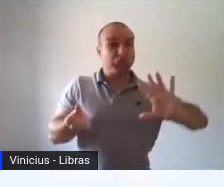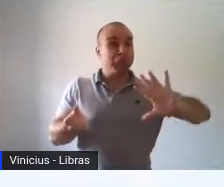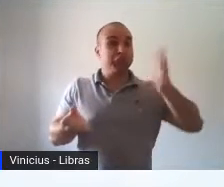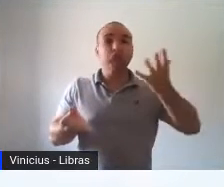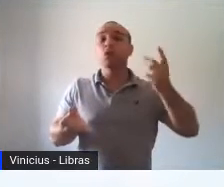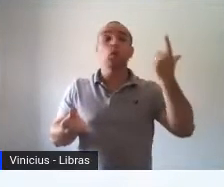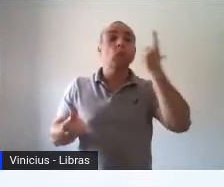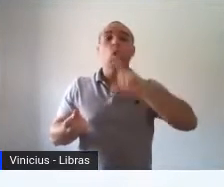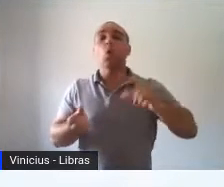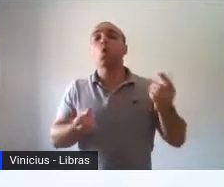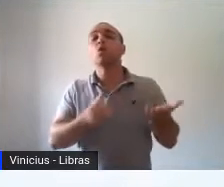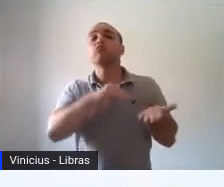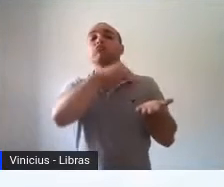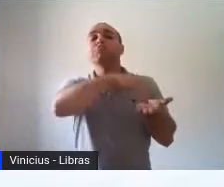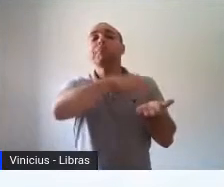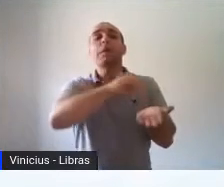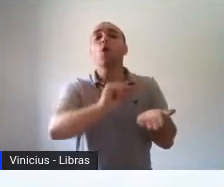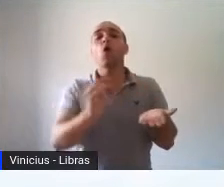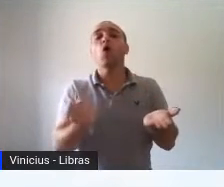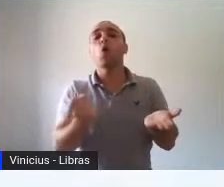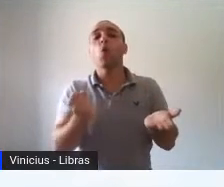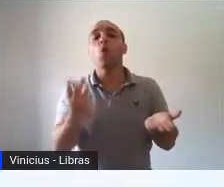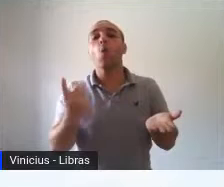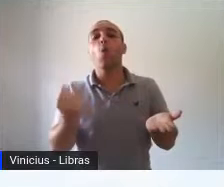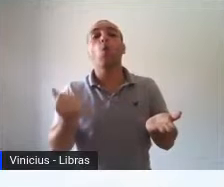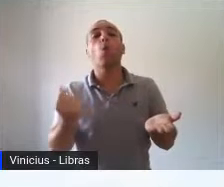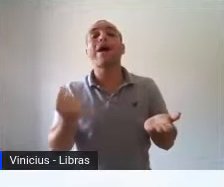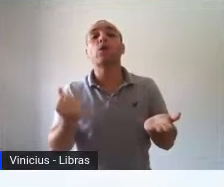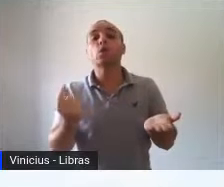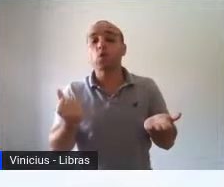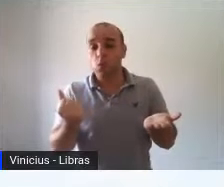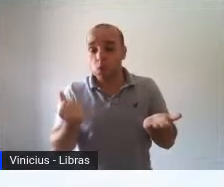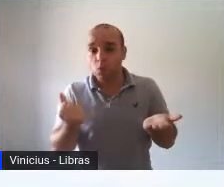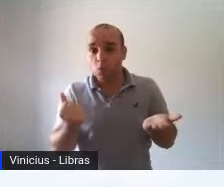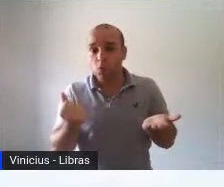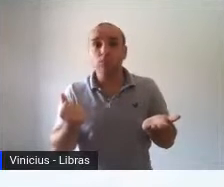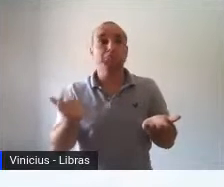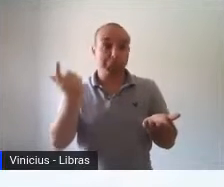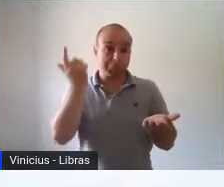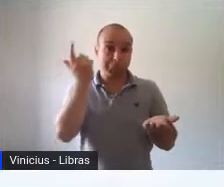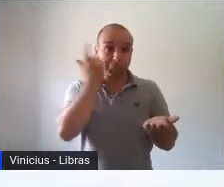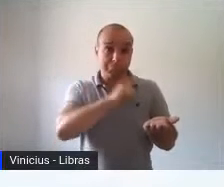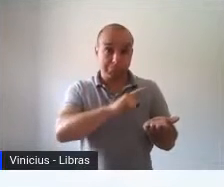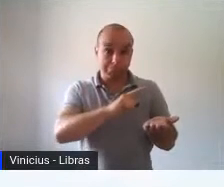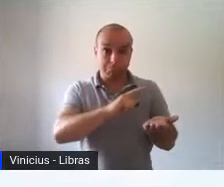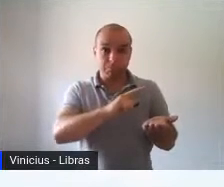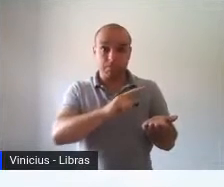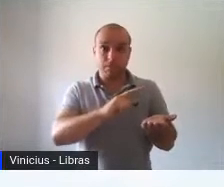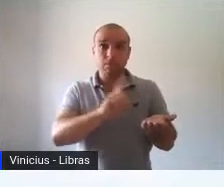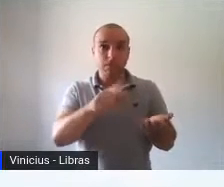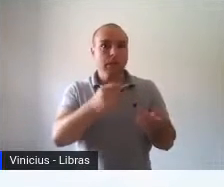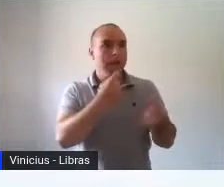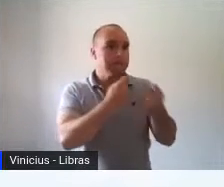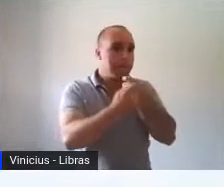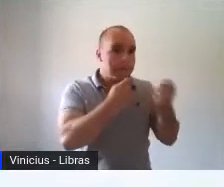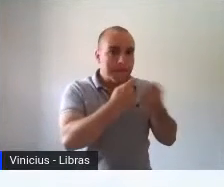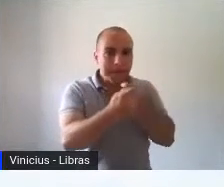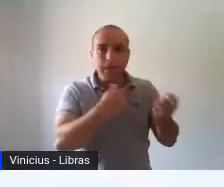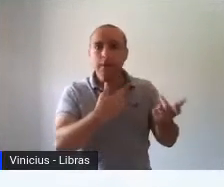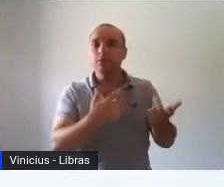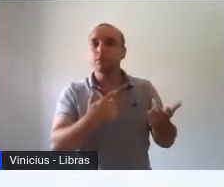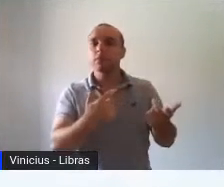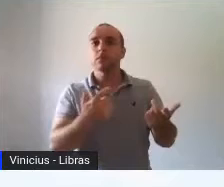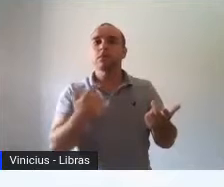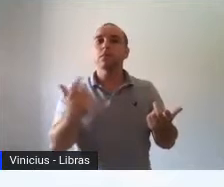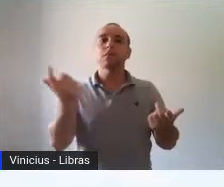era um momento complicado, onde o PIB estava caindo, a gente conseguiu, em 2016, fechar uma negociação por 4 anos, né, onde